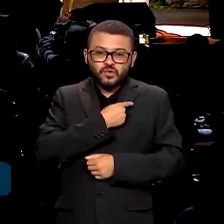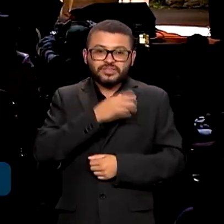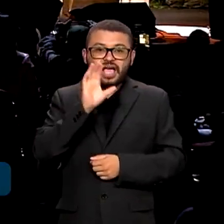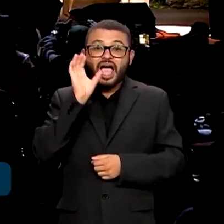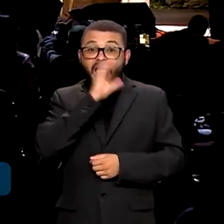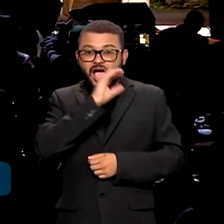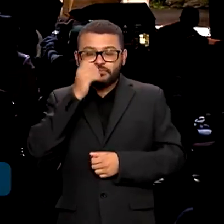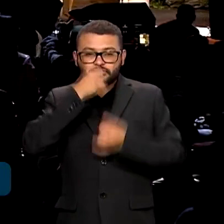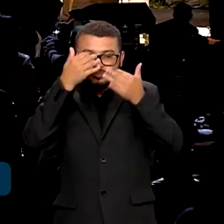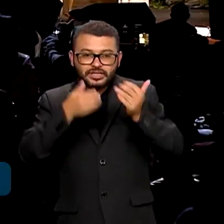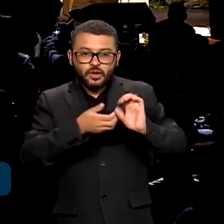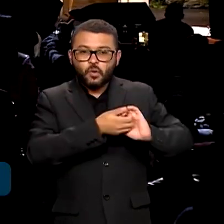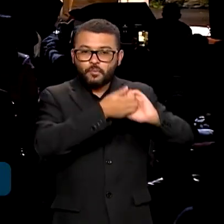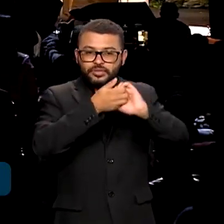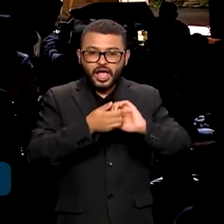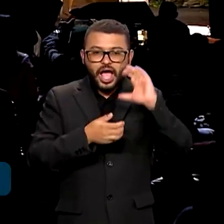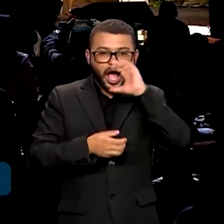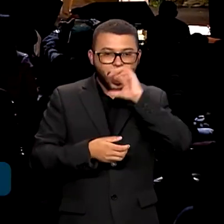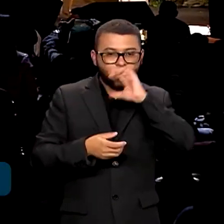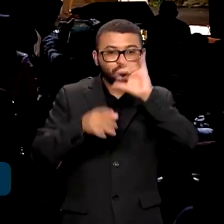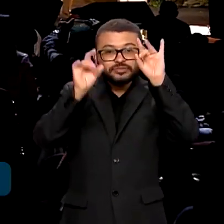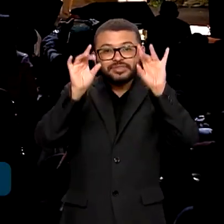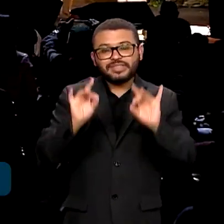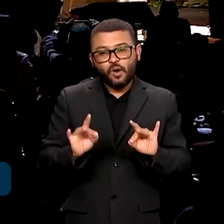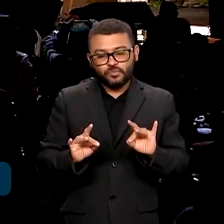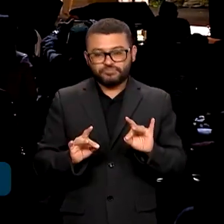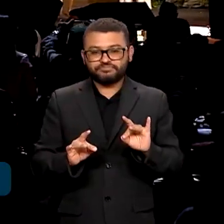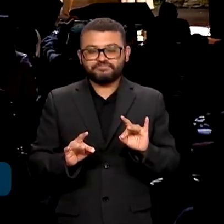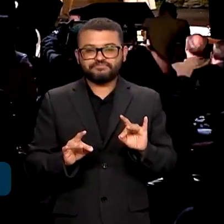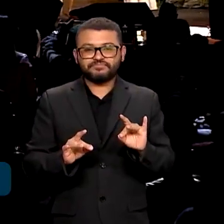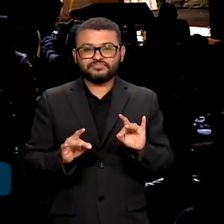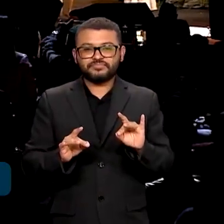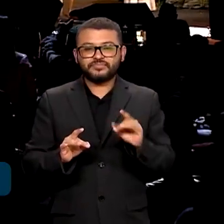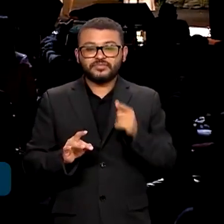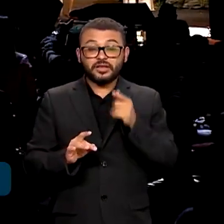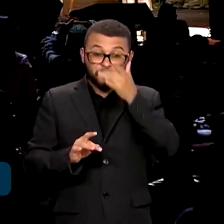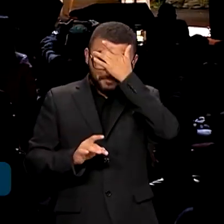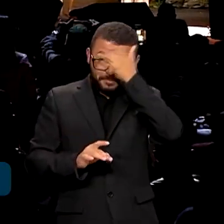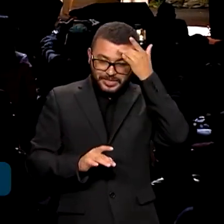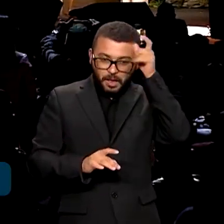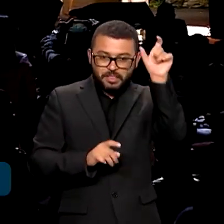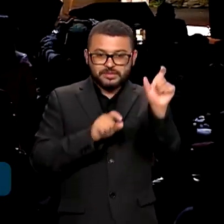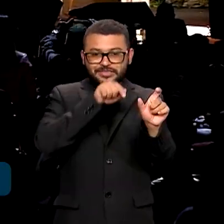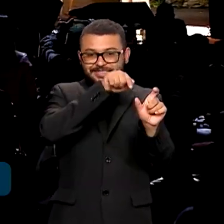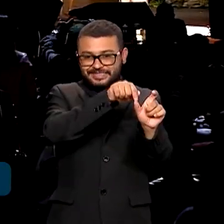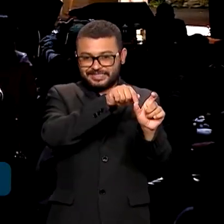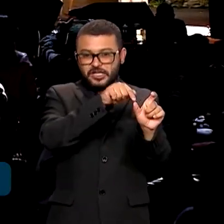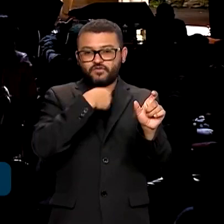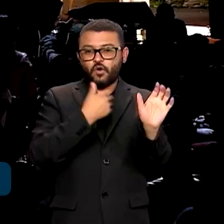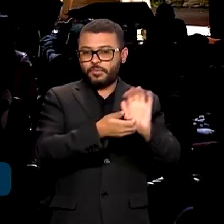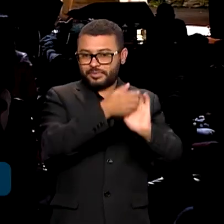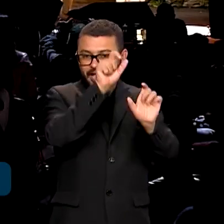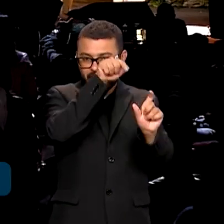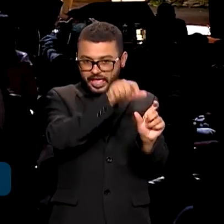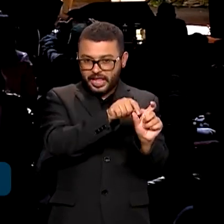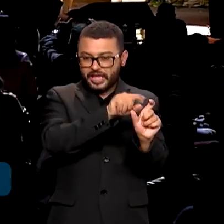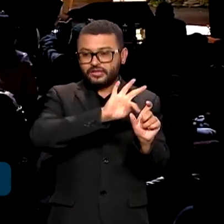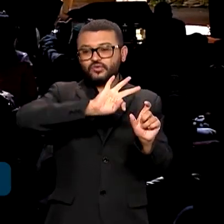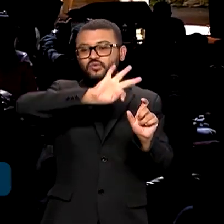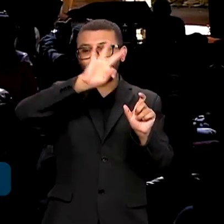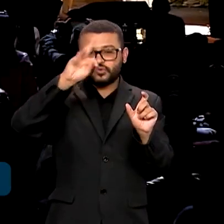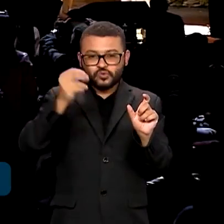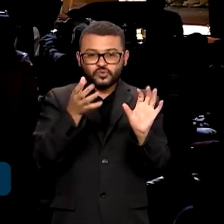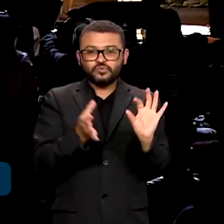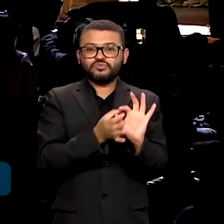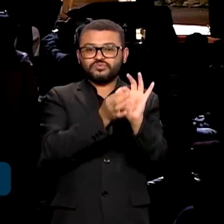uma saudação muito especial, não é? Há uma pessoa, e nessa pessoa eu cumprimento a todos que